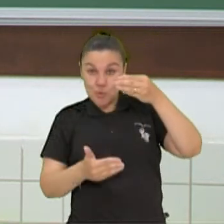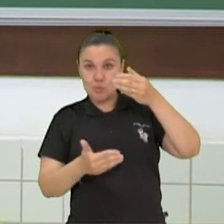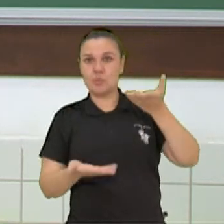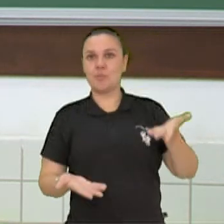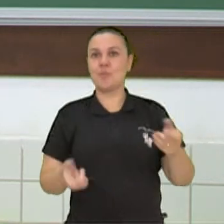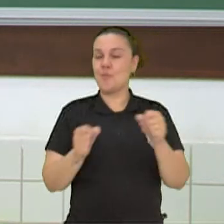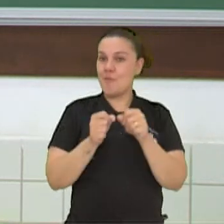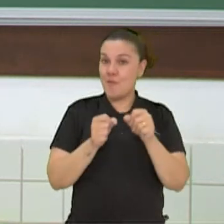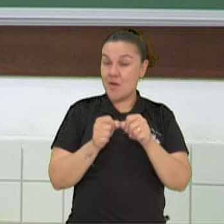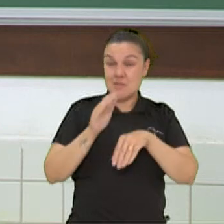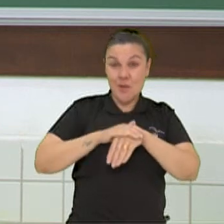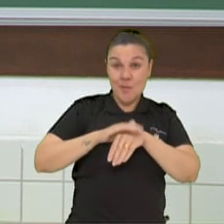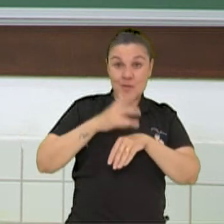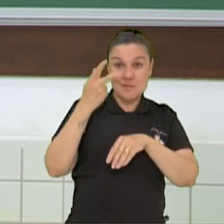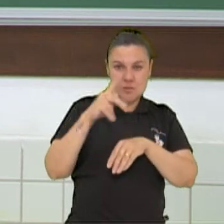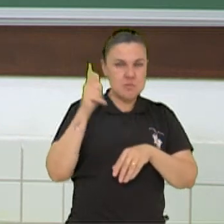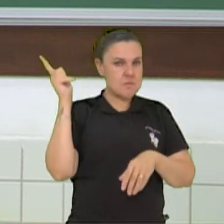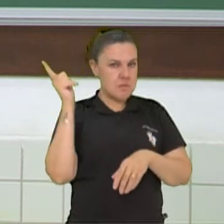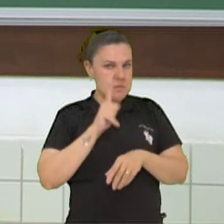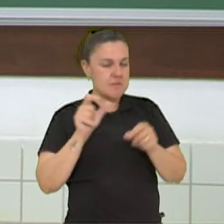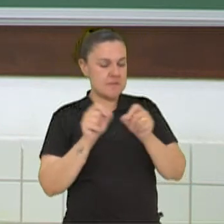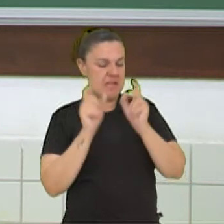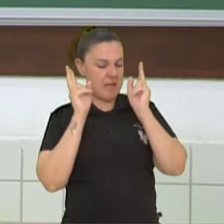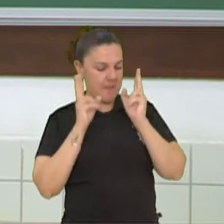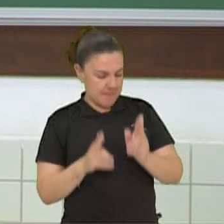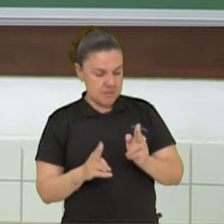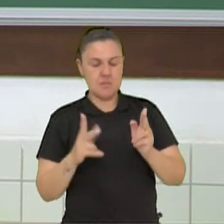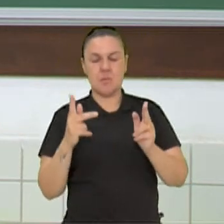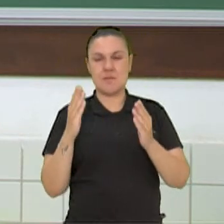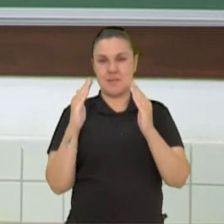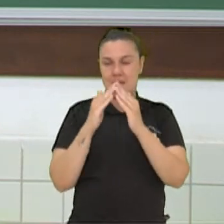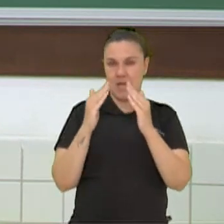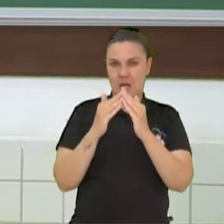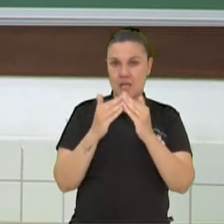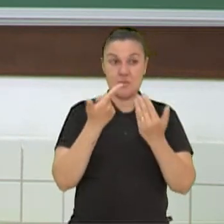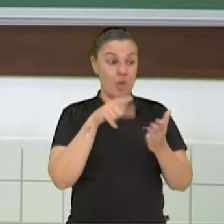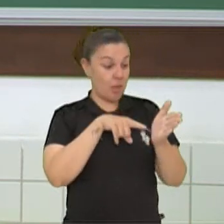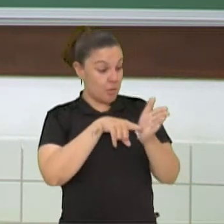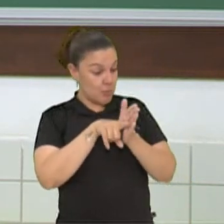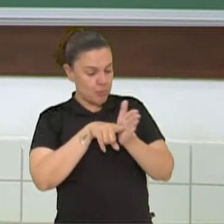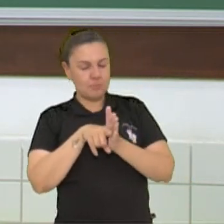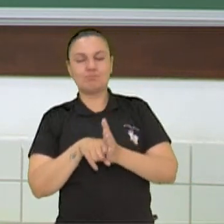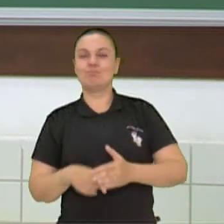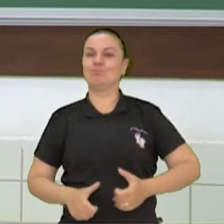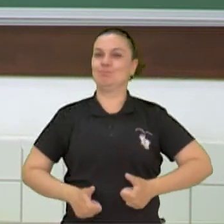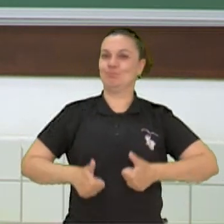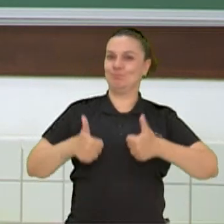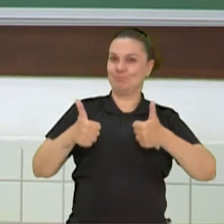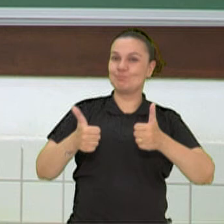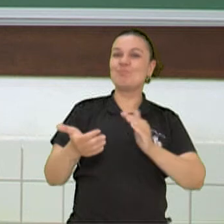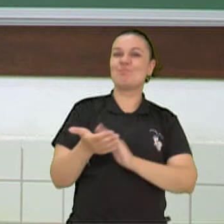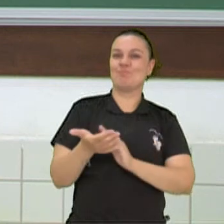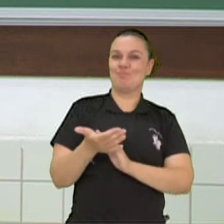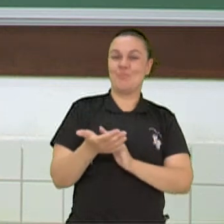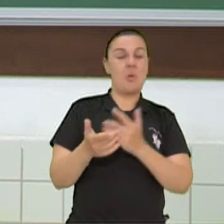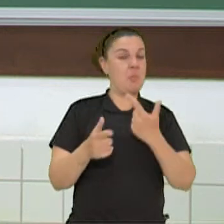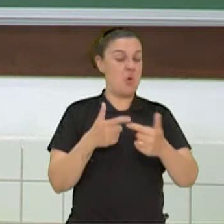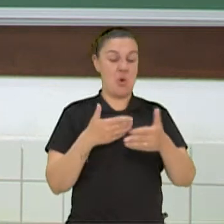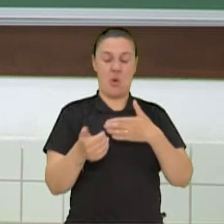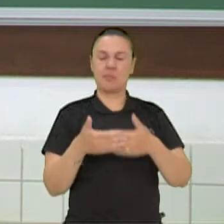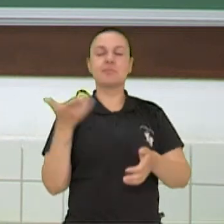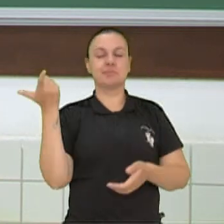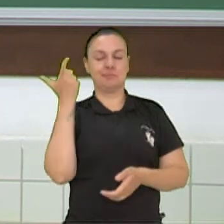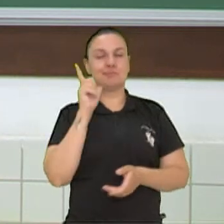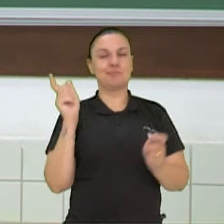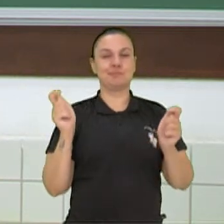Vocês podem explorar esses cálculos olhando o material do professor lá no Classroom. Faça passo a passo, faz assim. Põe na